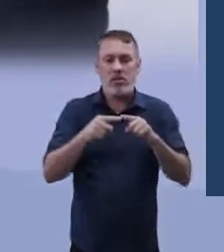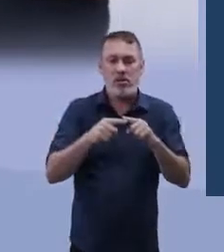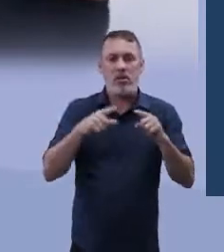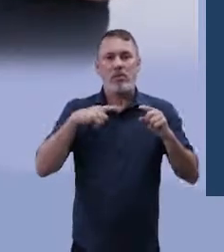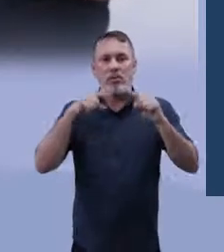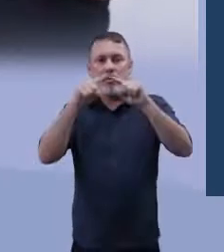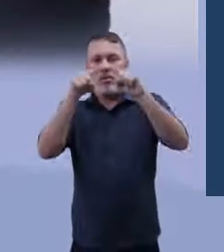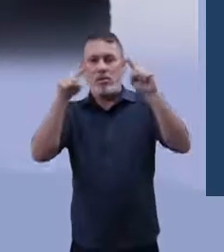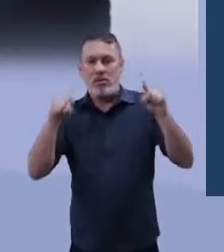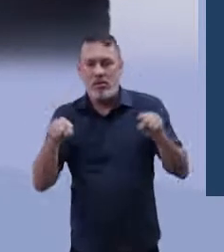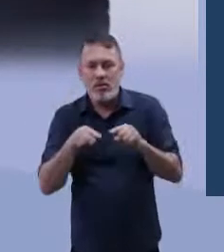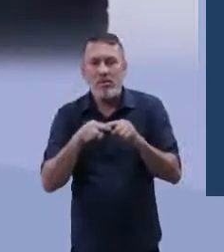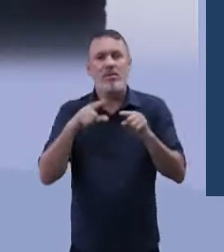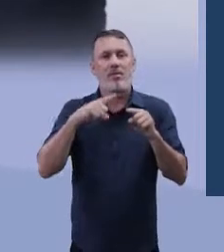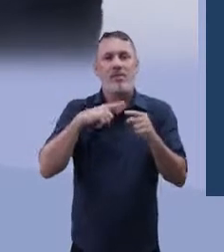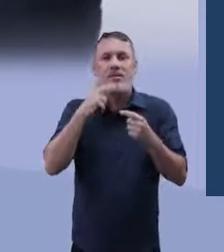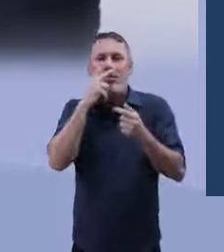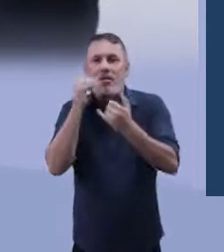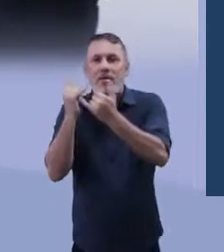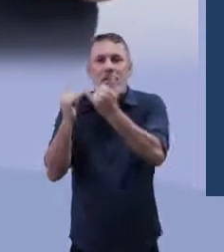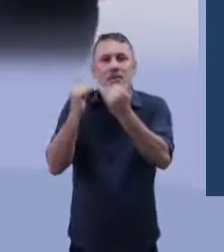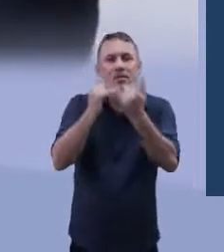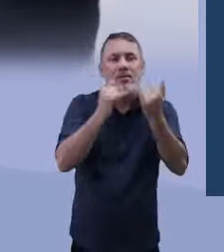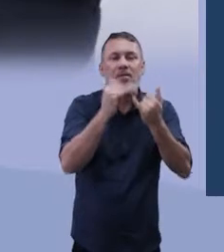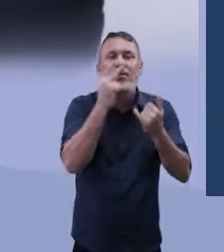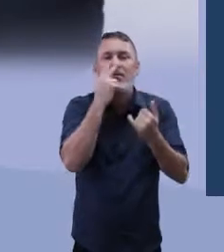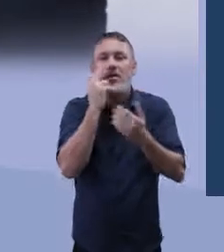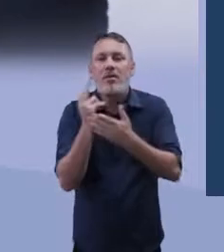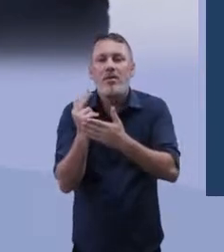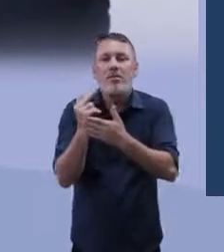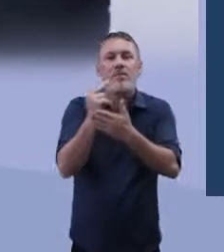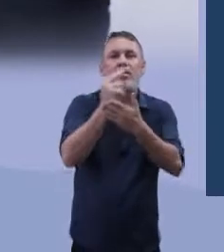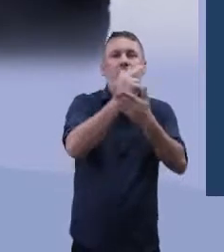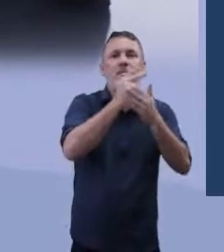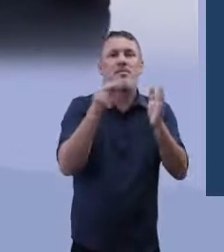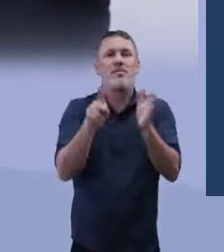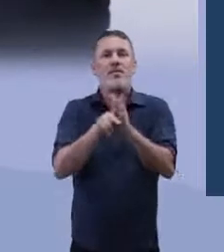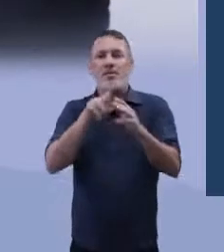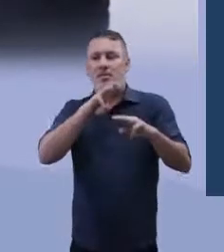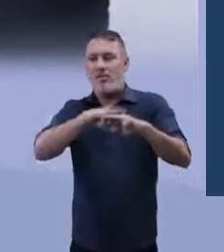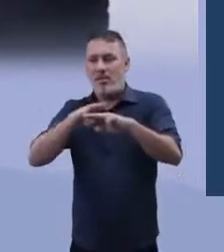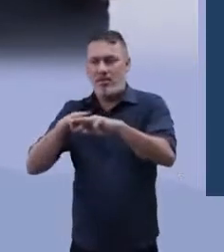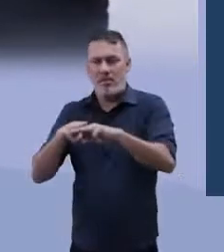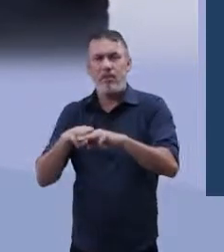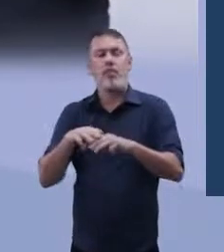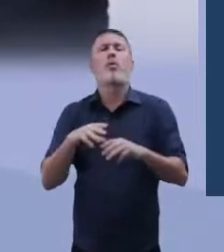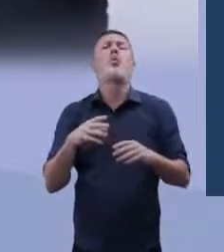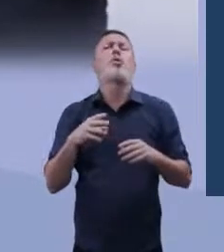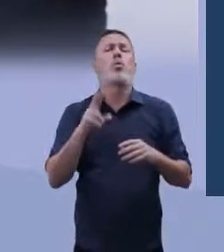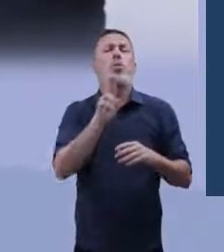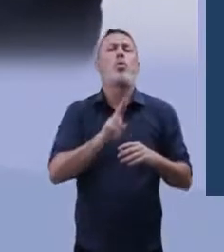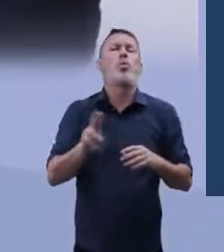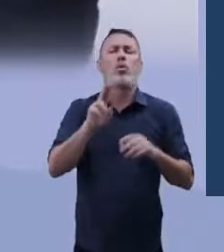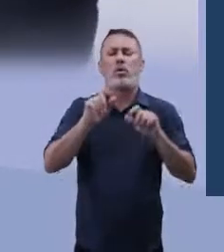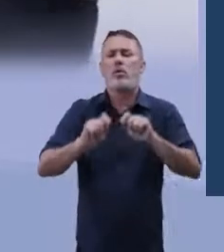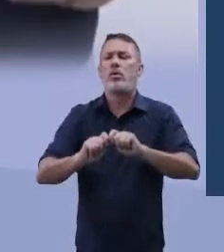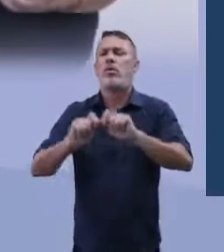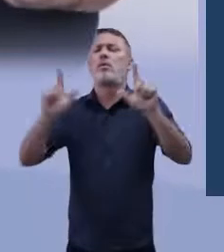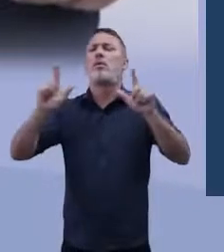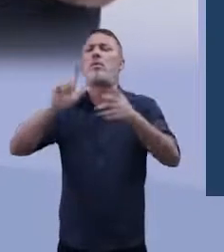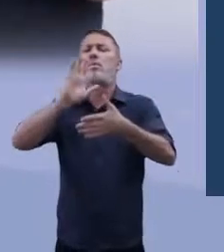de cilindros. Então, o artista utilizará sobre a tela materiais inovadores,